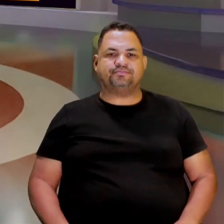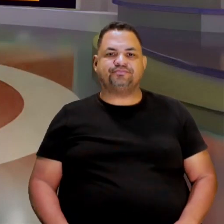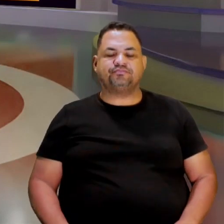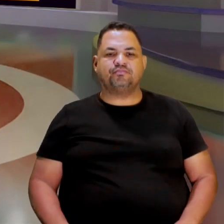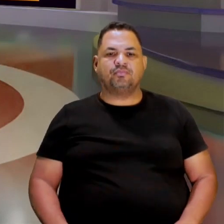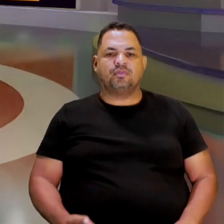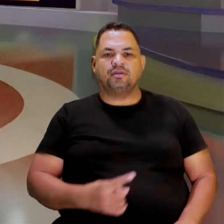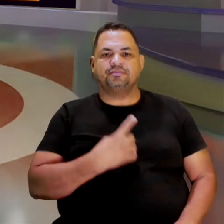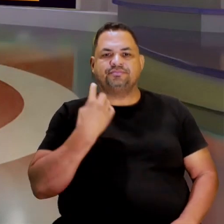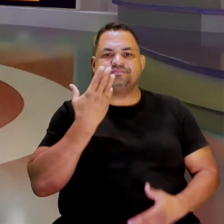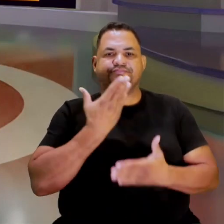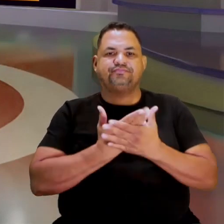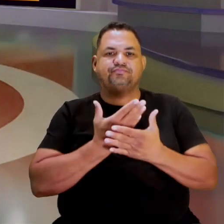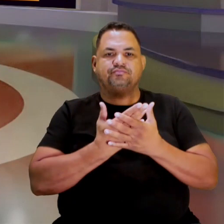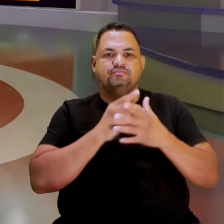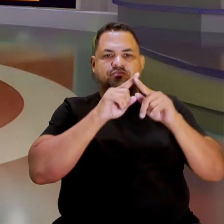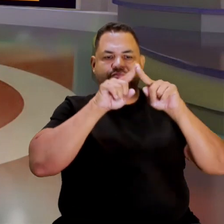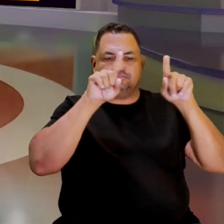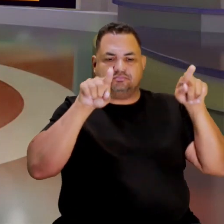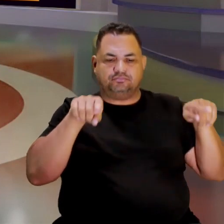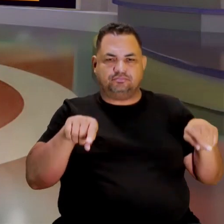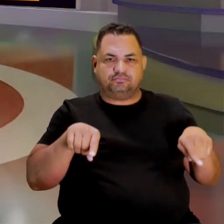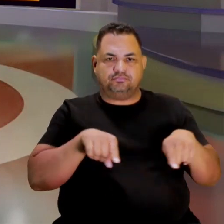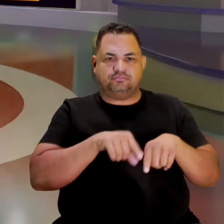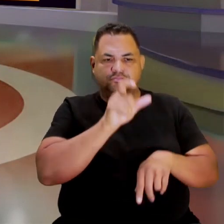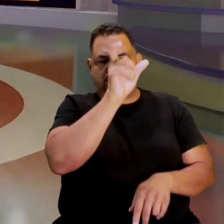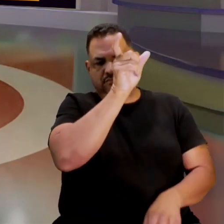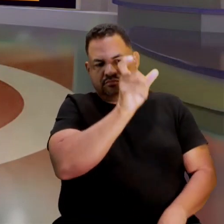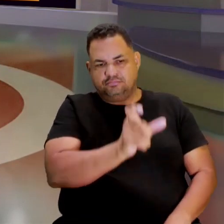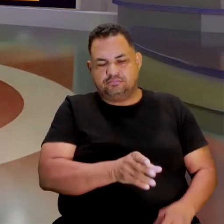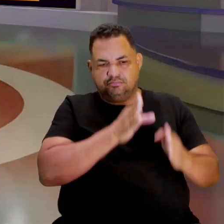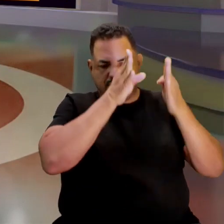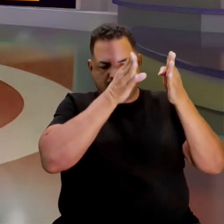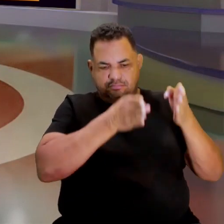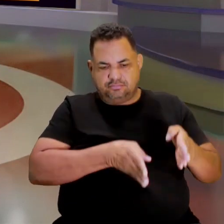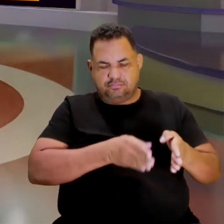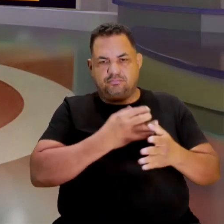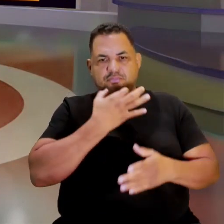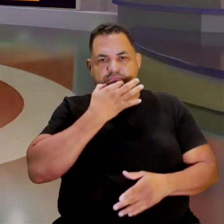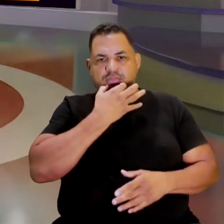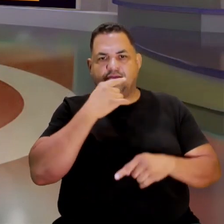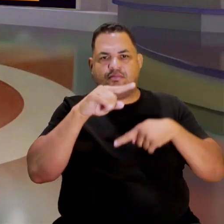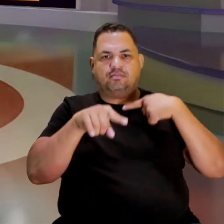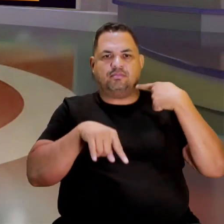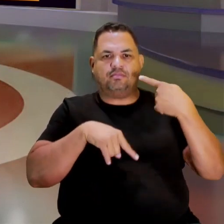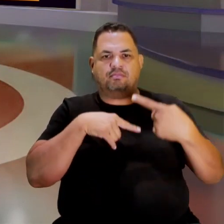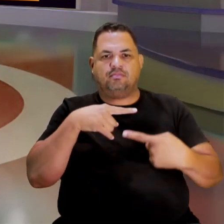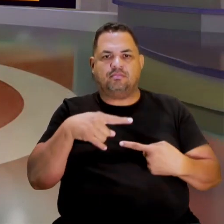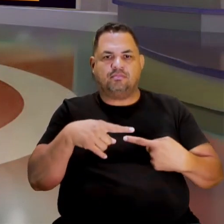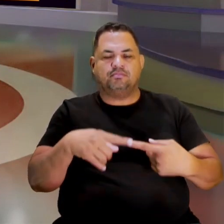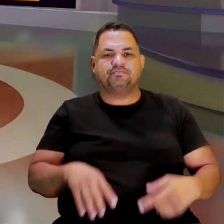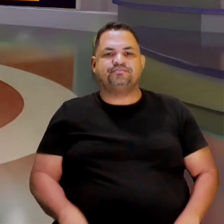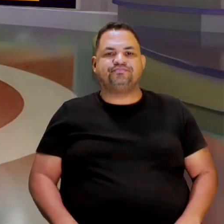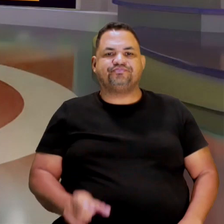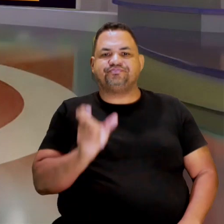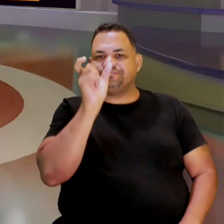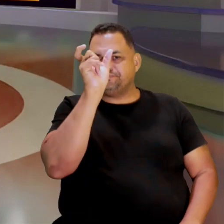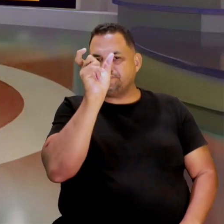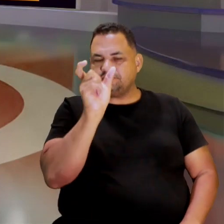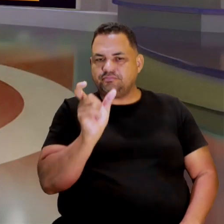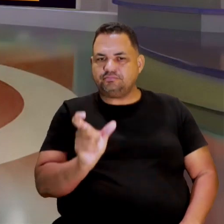gente viu assim, o quadrinho foi palavras em inglês, logo em seguida as